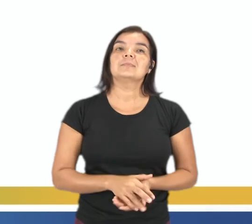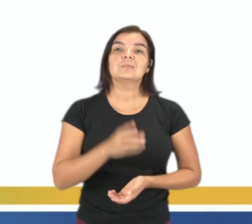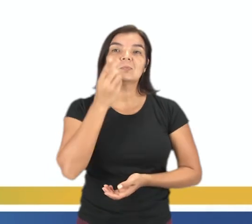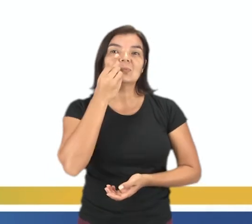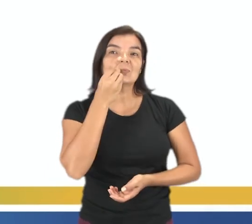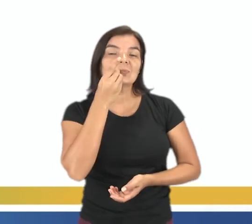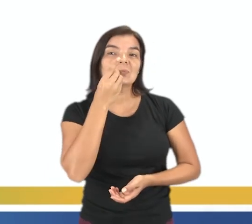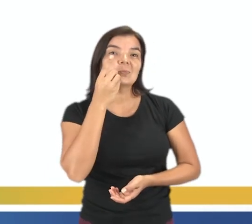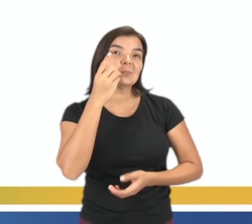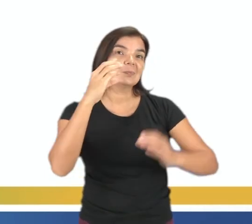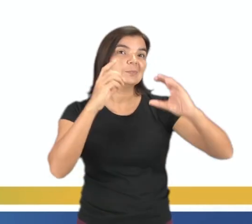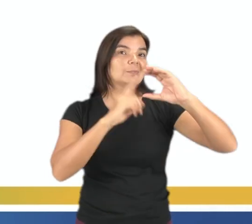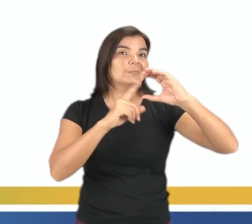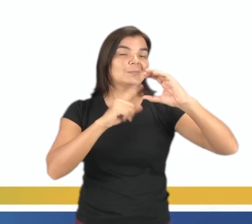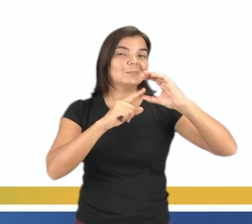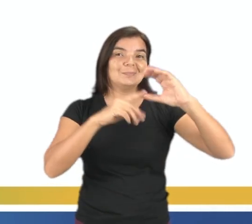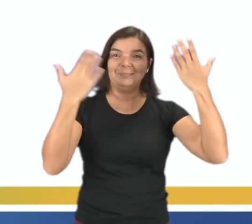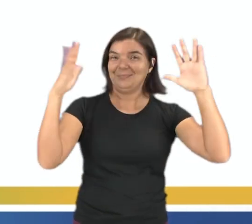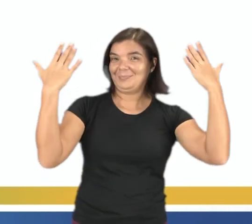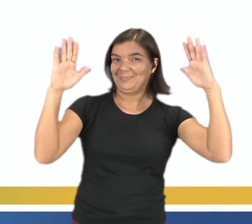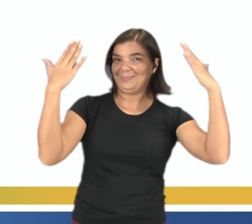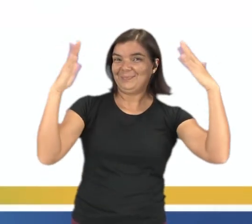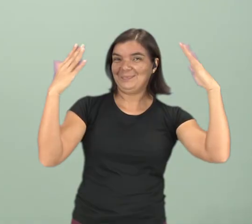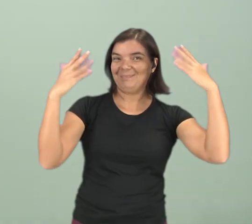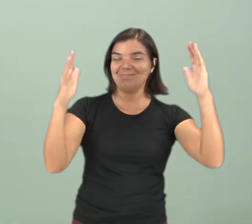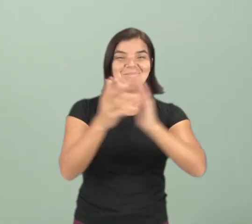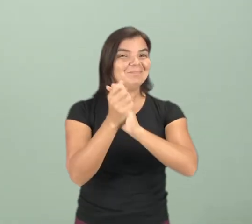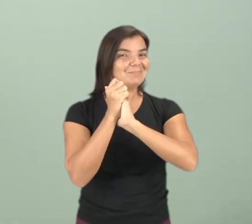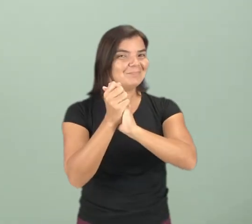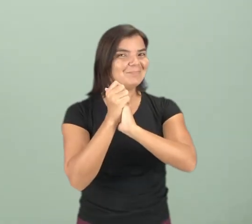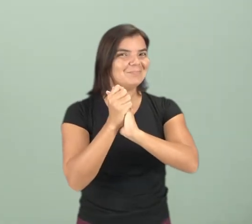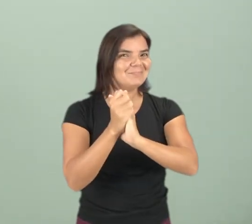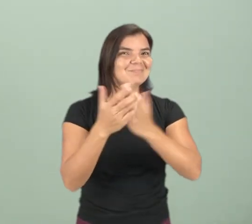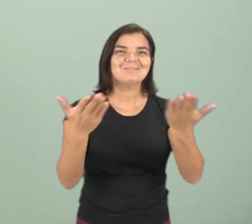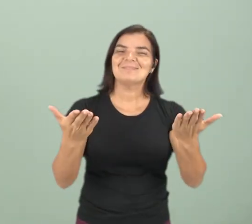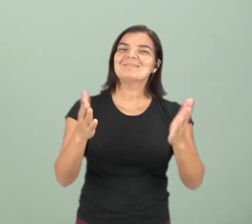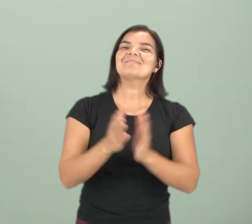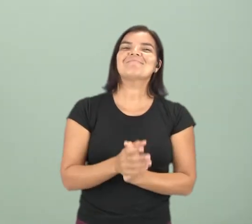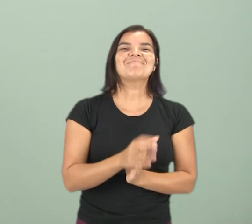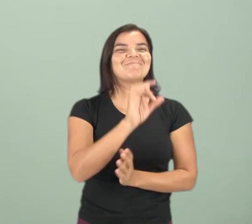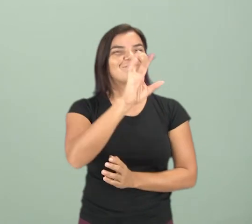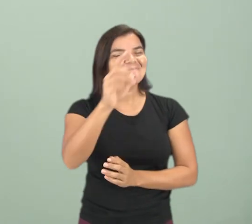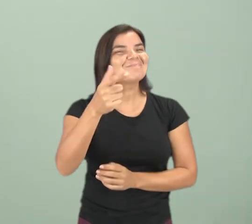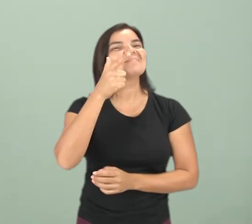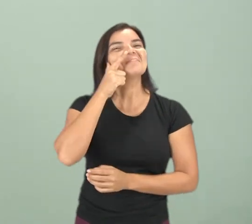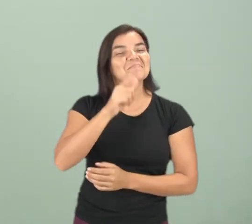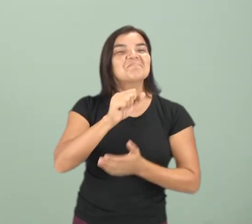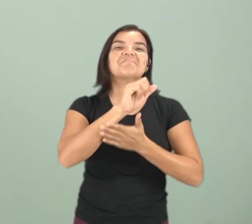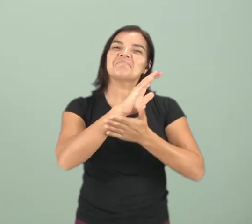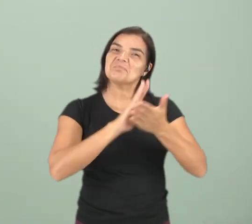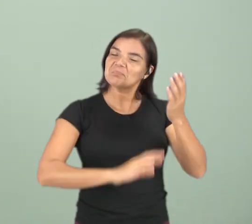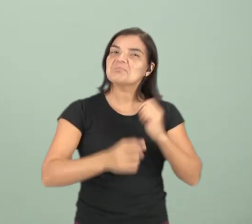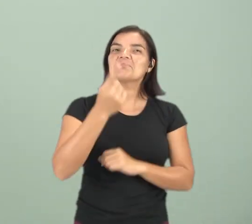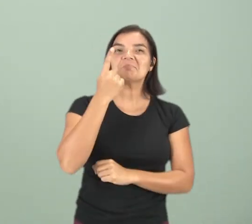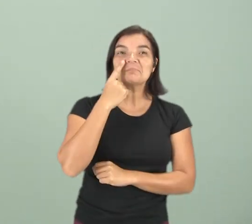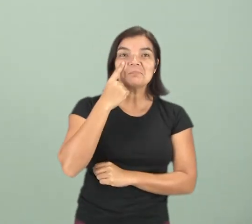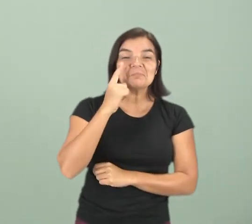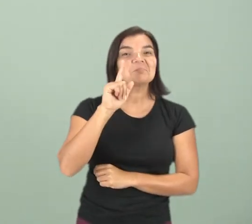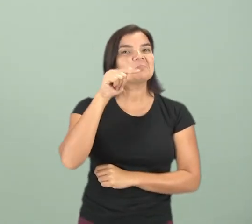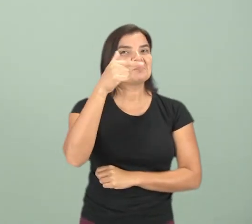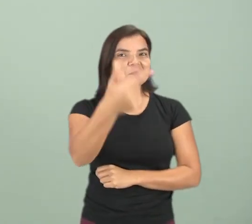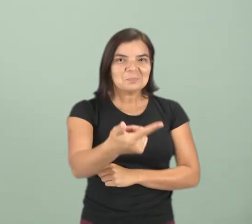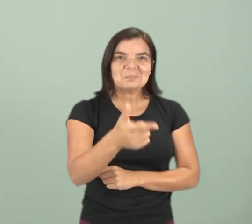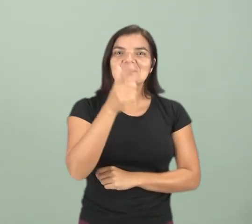a letra C tá certo, meus parabéns! Olha, cada vez que eu passo um exercício que vejo que você do outro